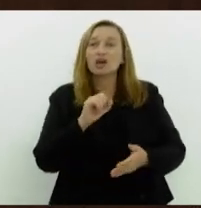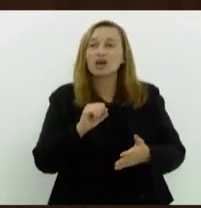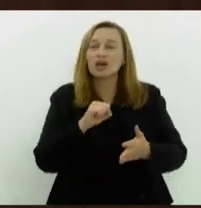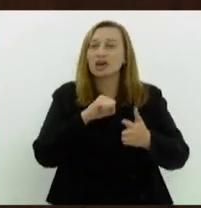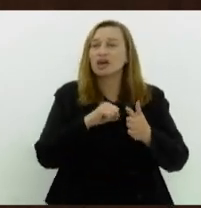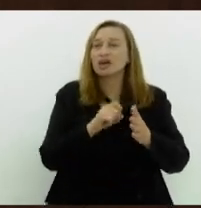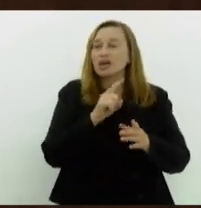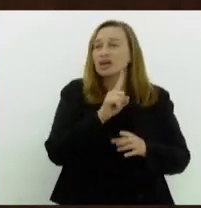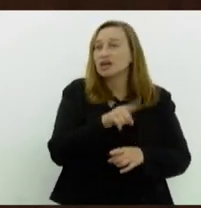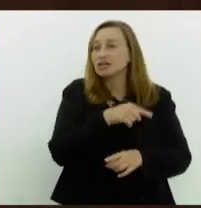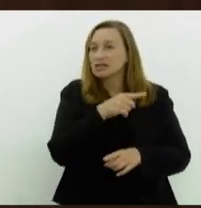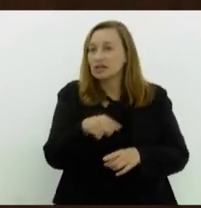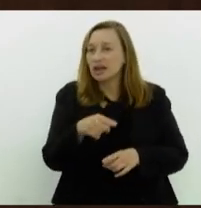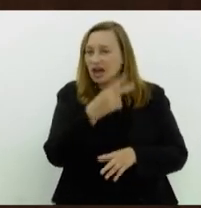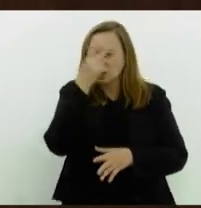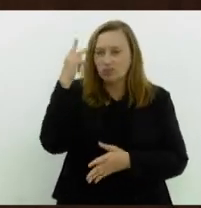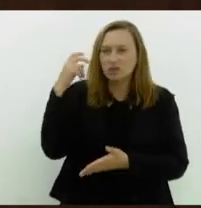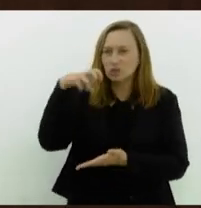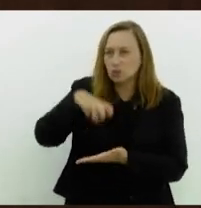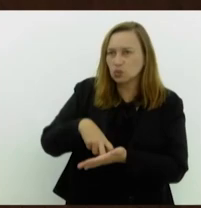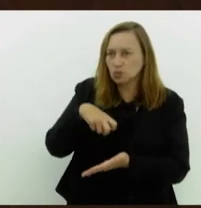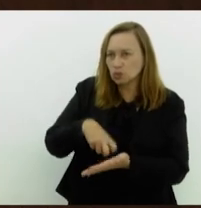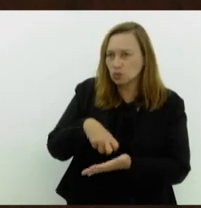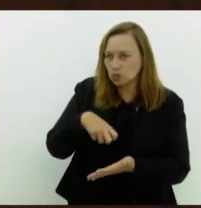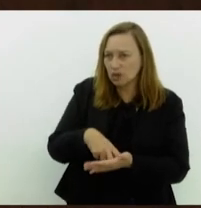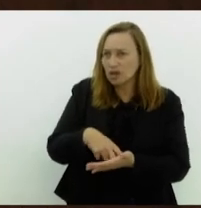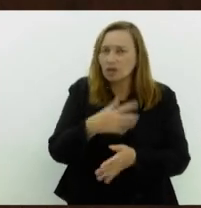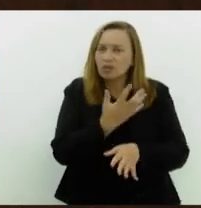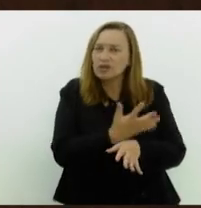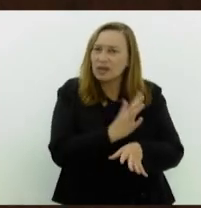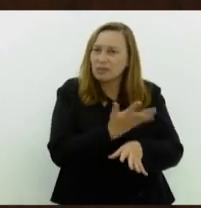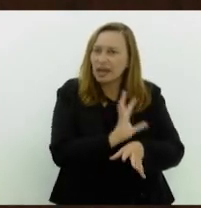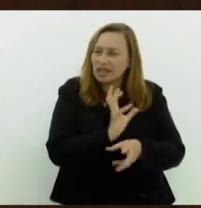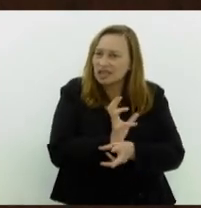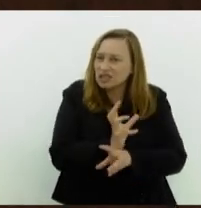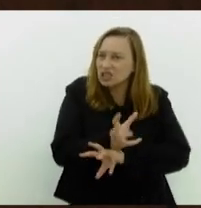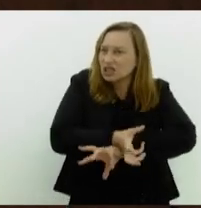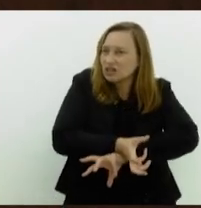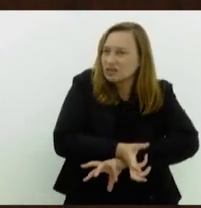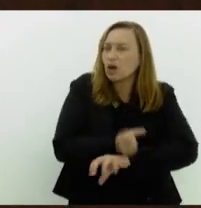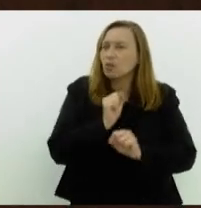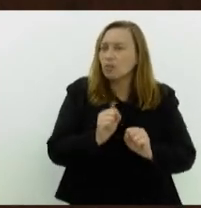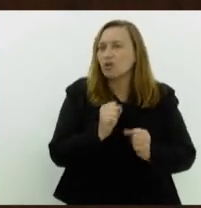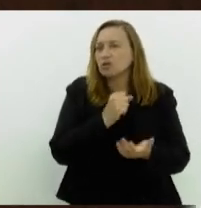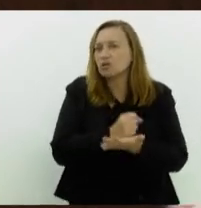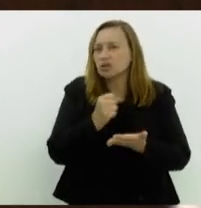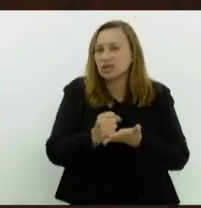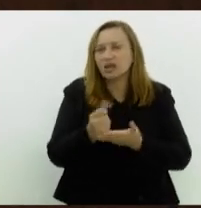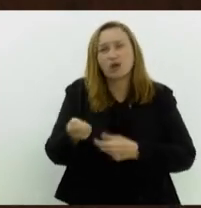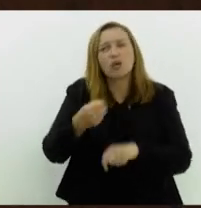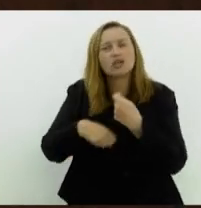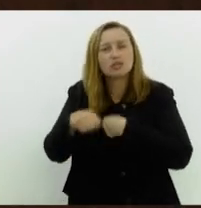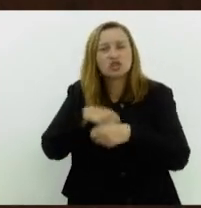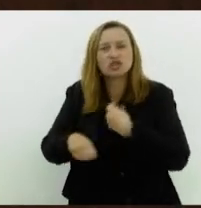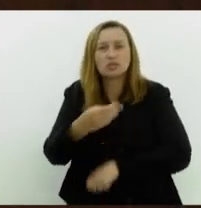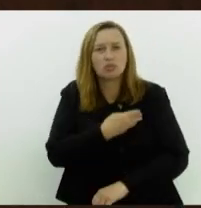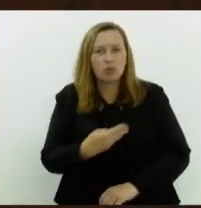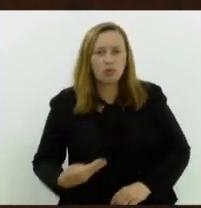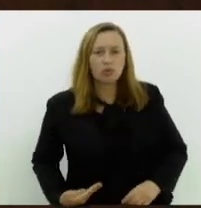pessoas condenadas por isso, prática análoga à escravidão, possam contratar com a administração